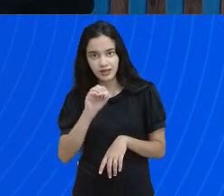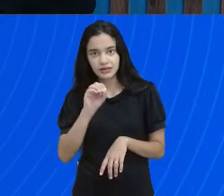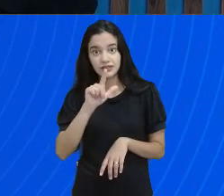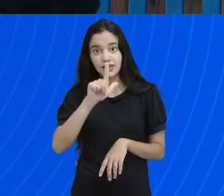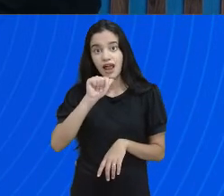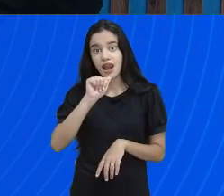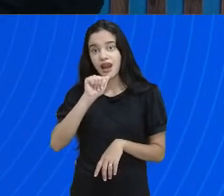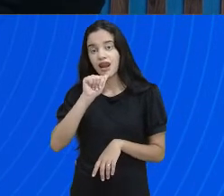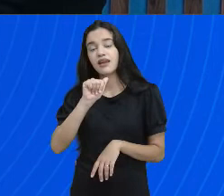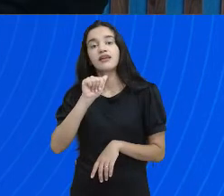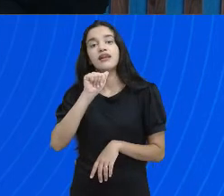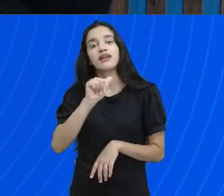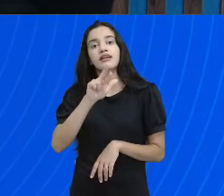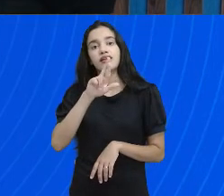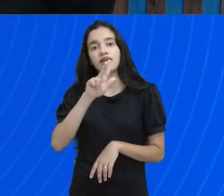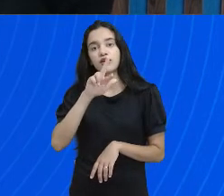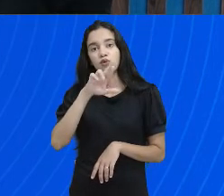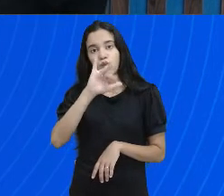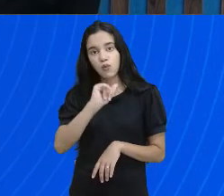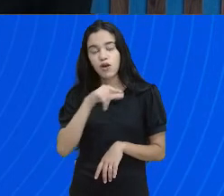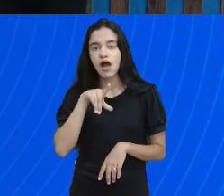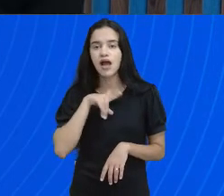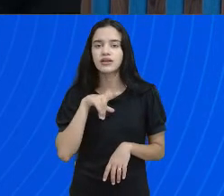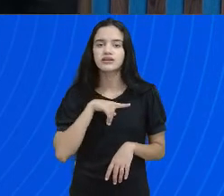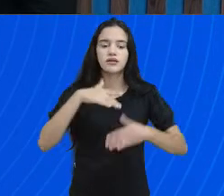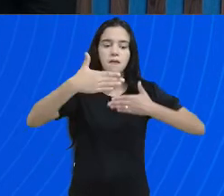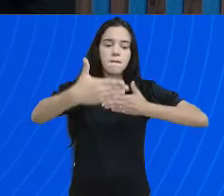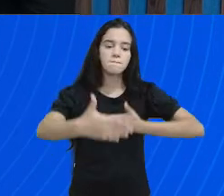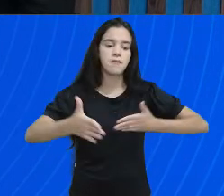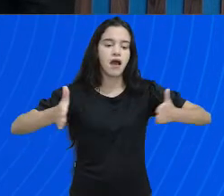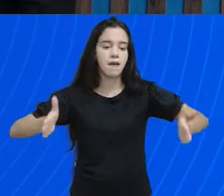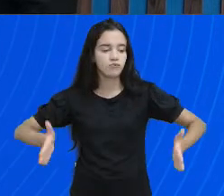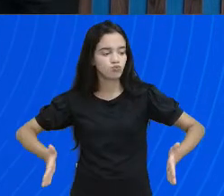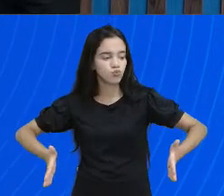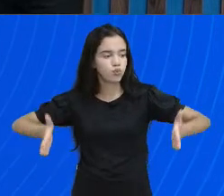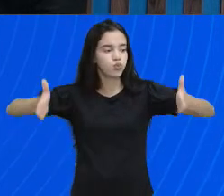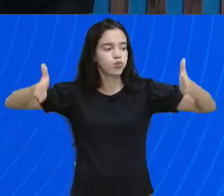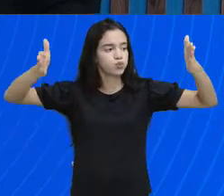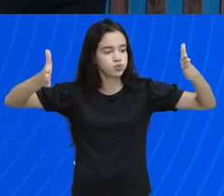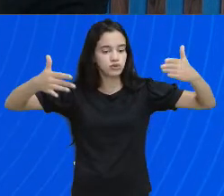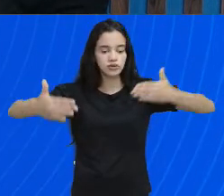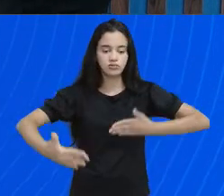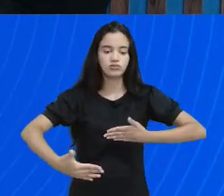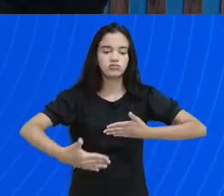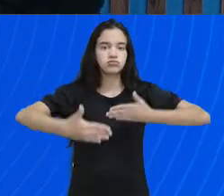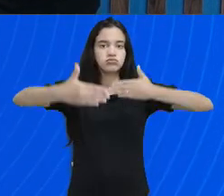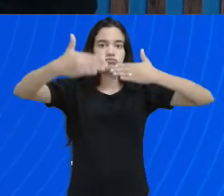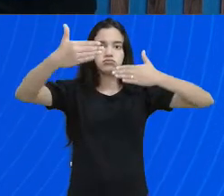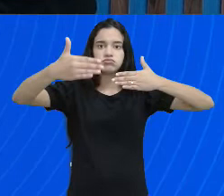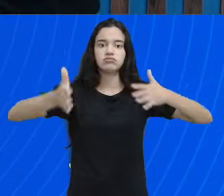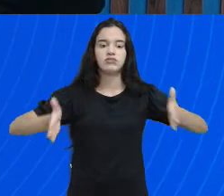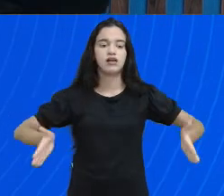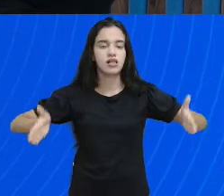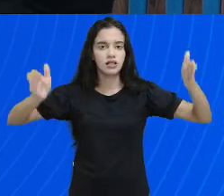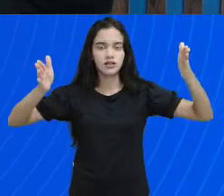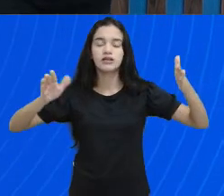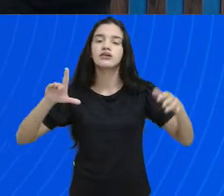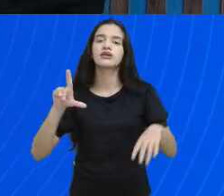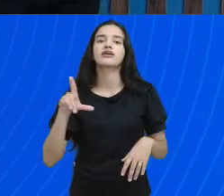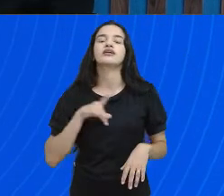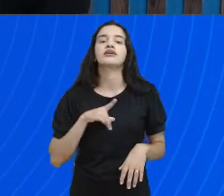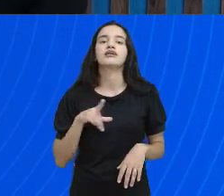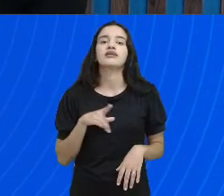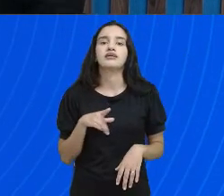também algumas paredes, né? Então ela é cercada, é uma quadra ali cercada e que